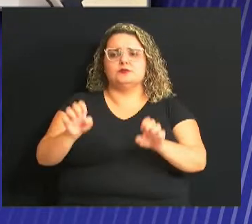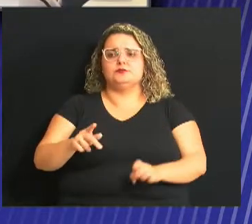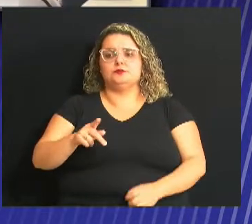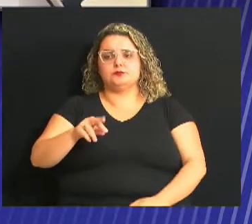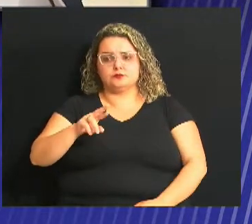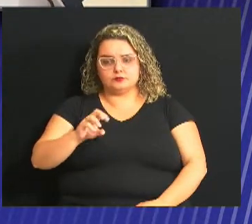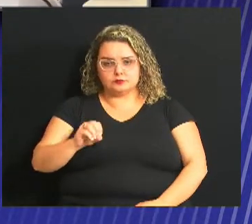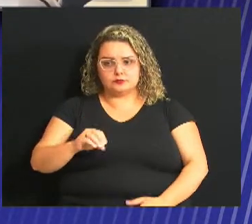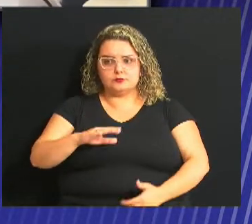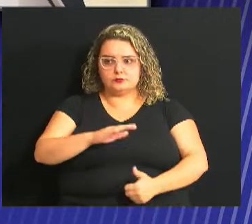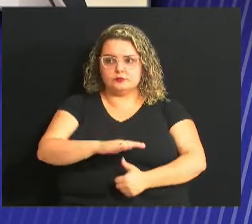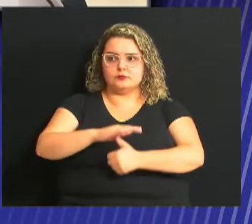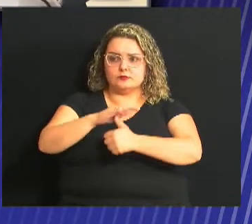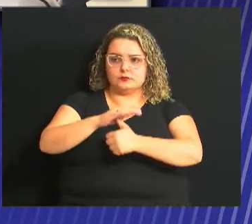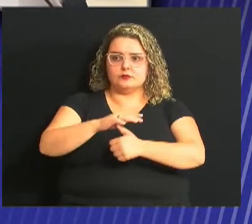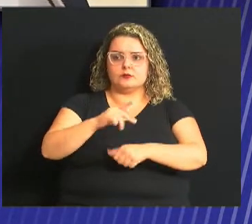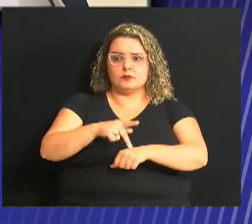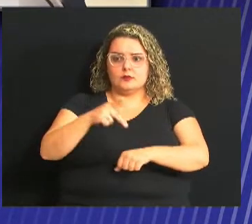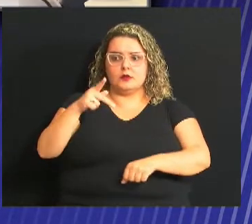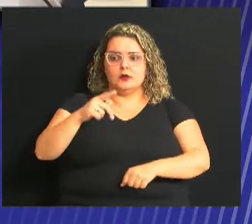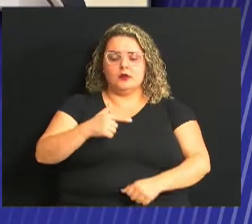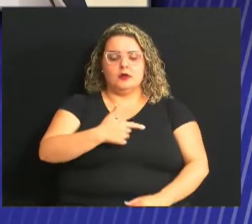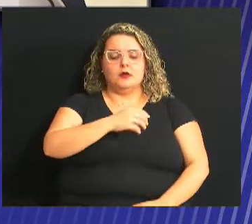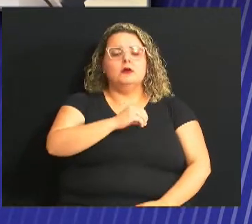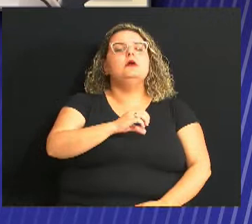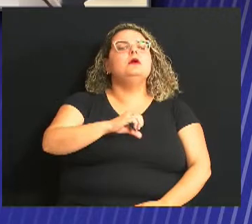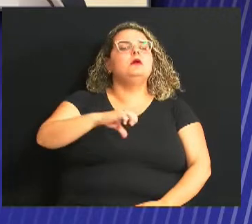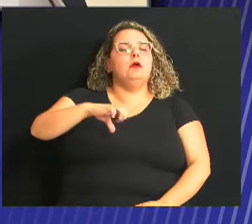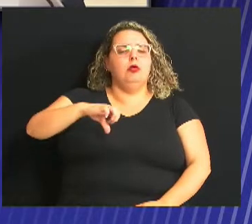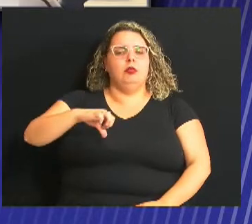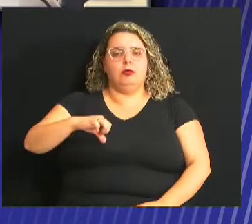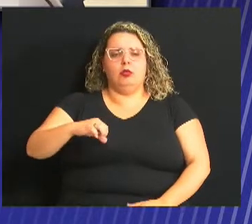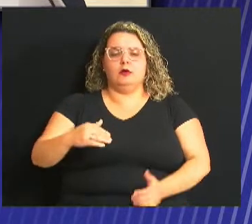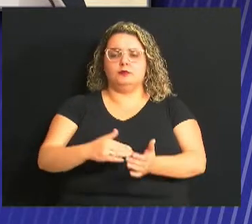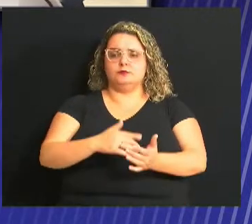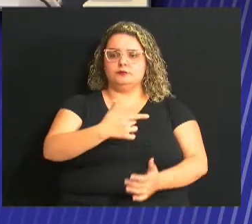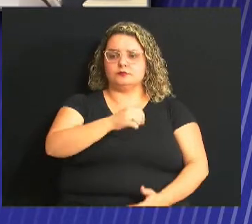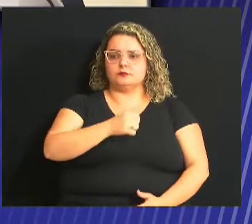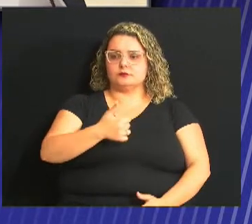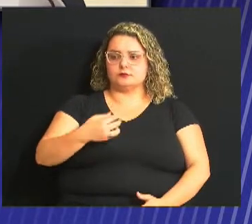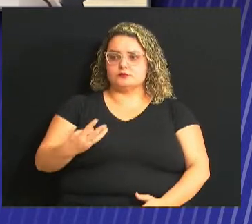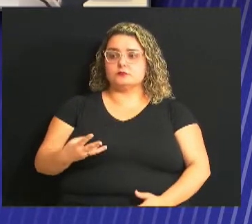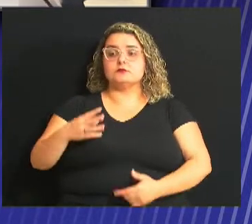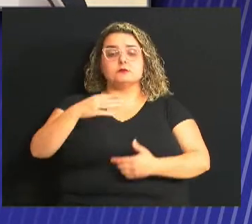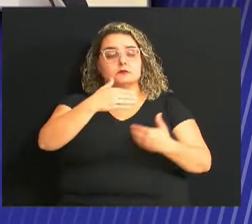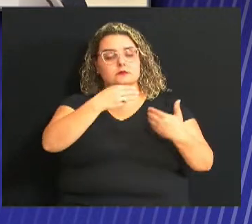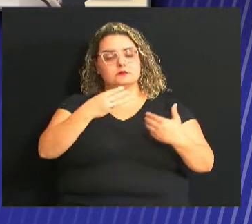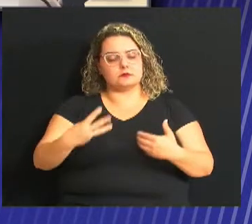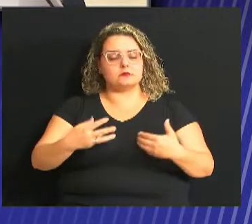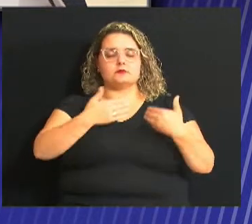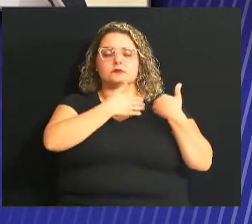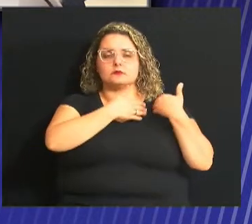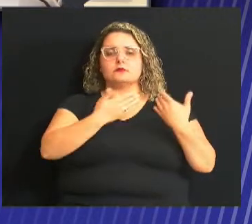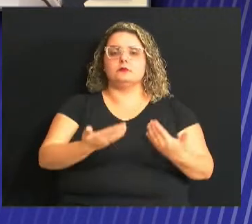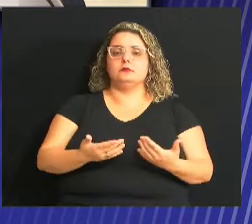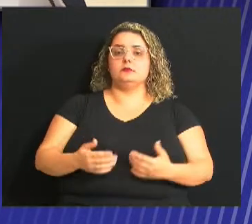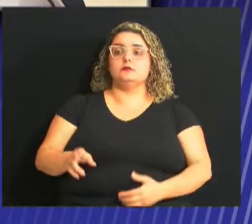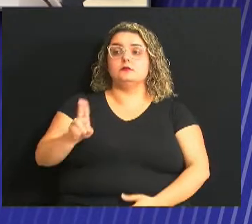da Unicamp entre 2009 e 2013, sendo responsável, entre outras ações, pela implementação